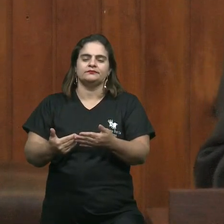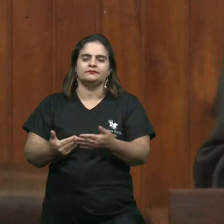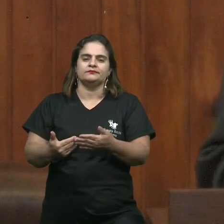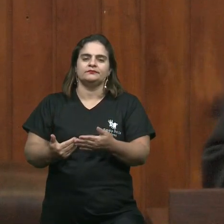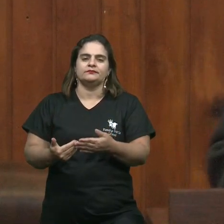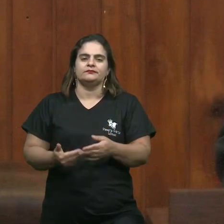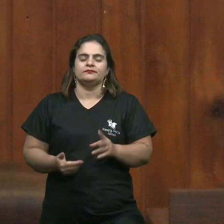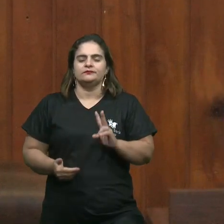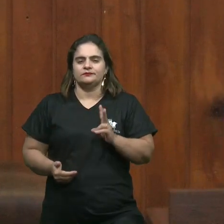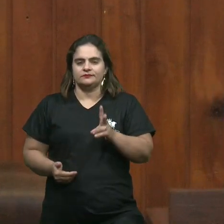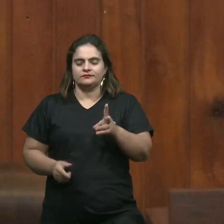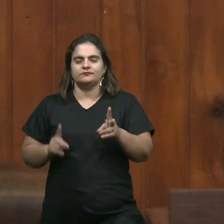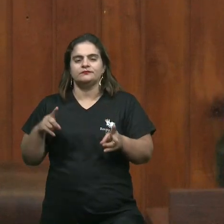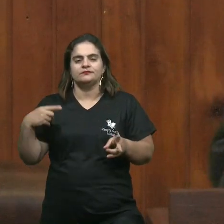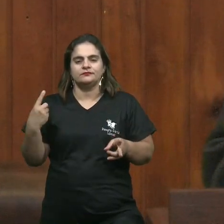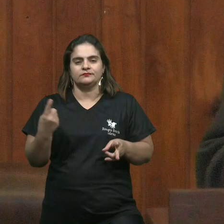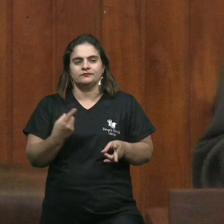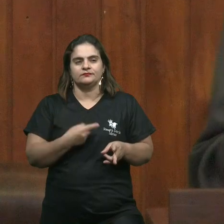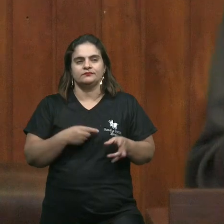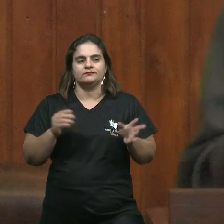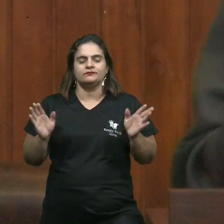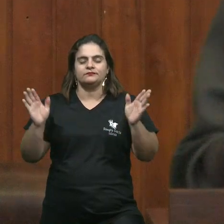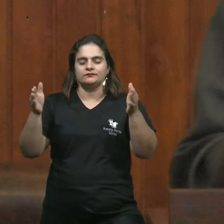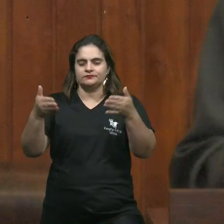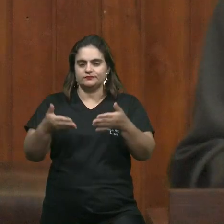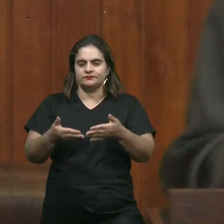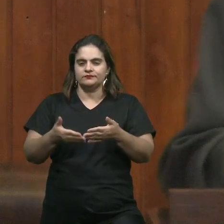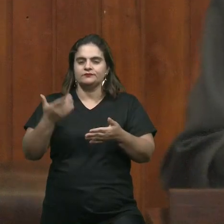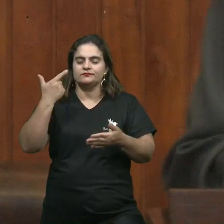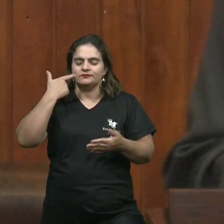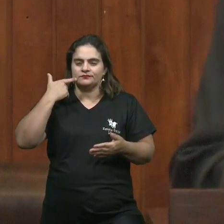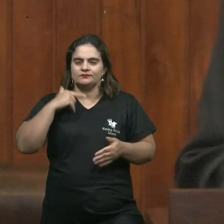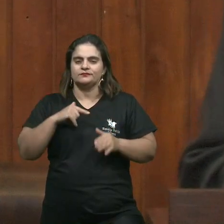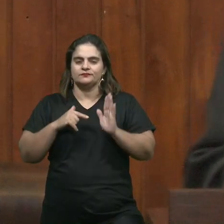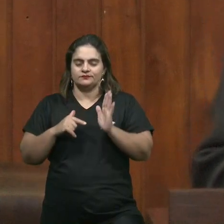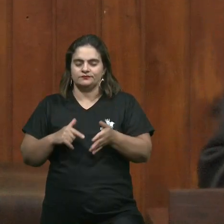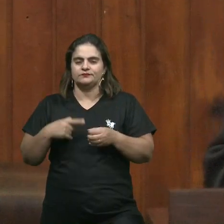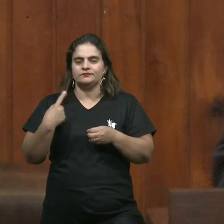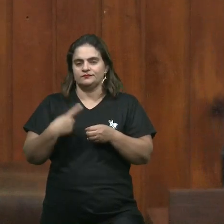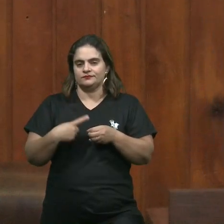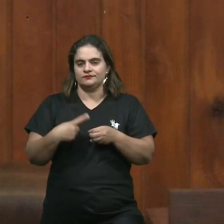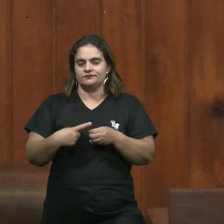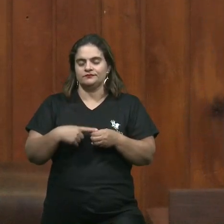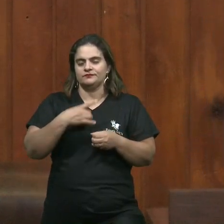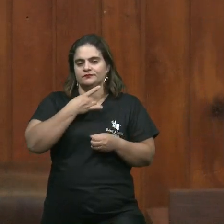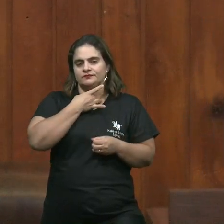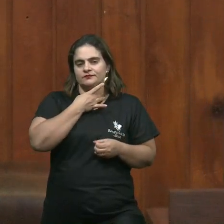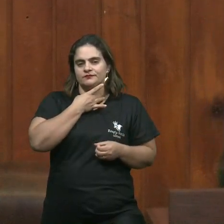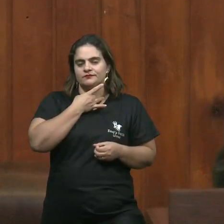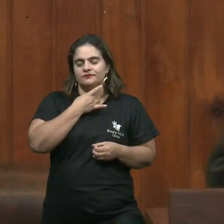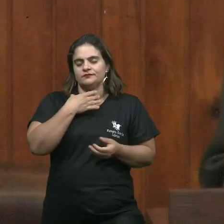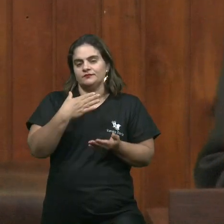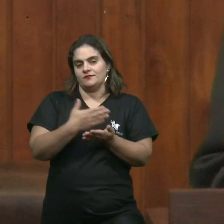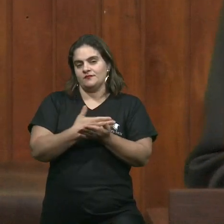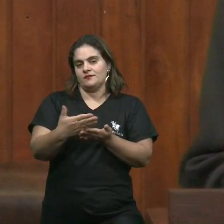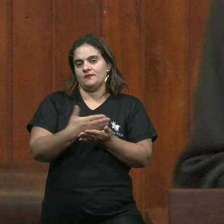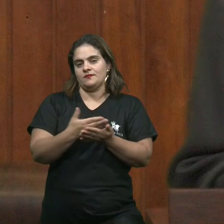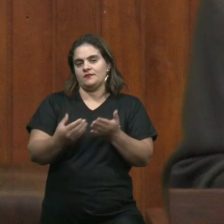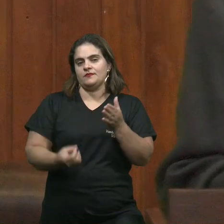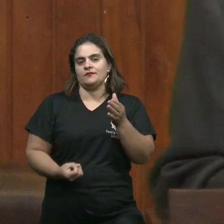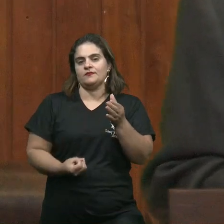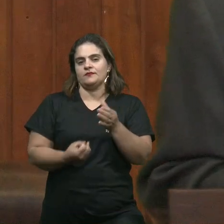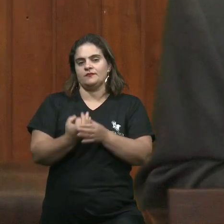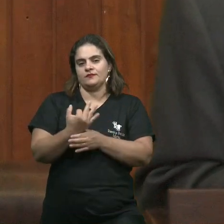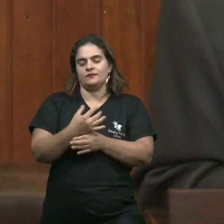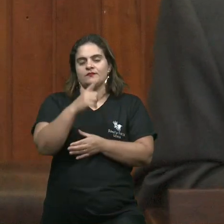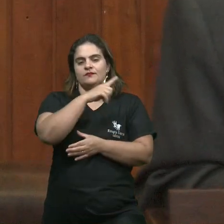em um esforço que resultou em uma grande conquista para a nossa cidade, que foi a criação do Código